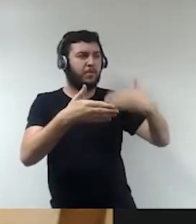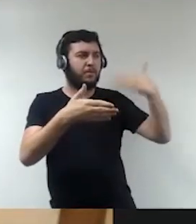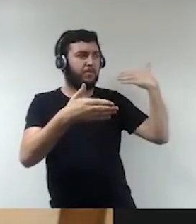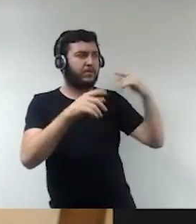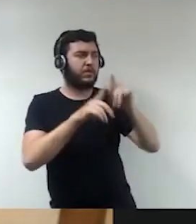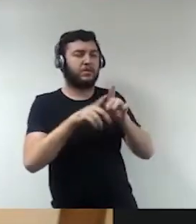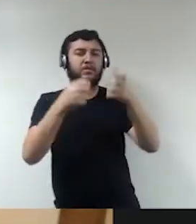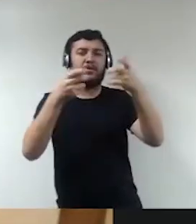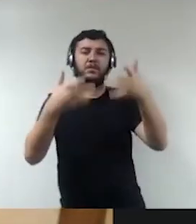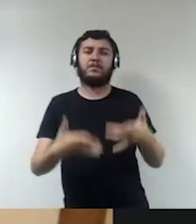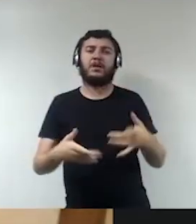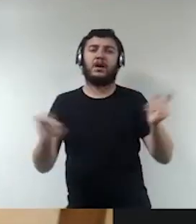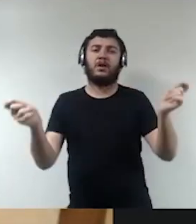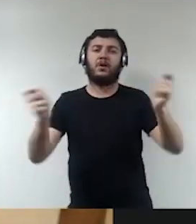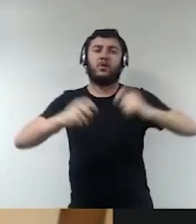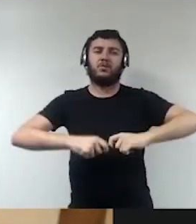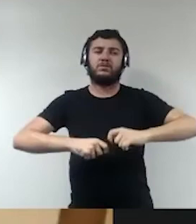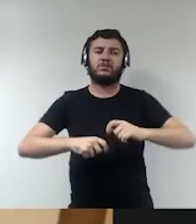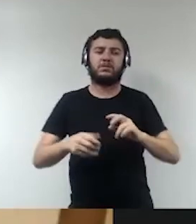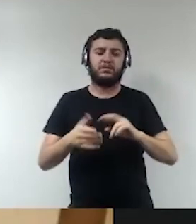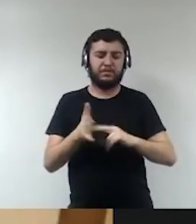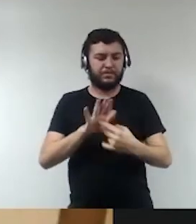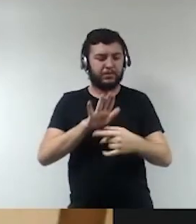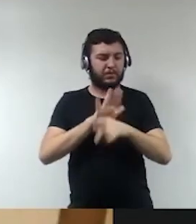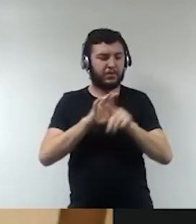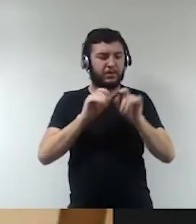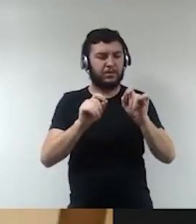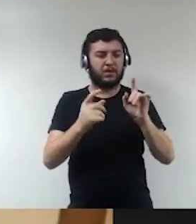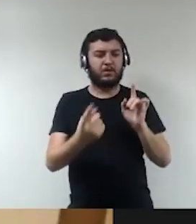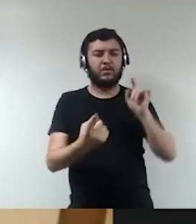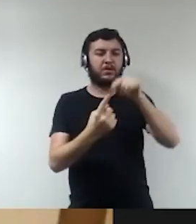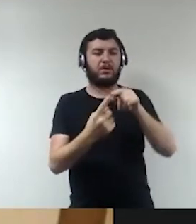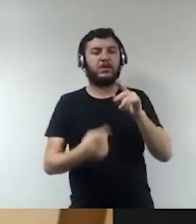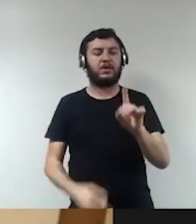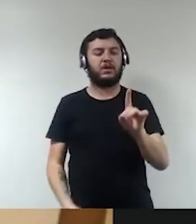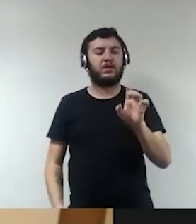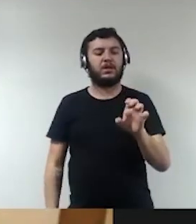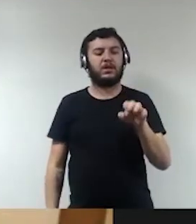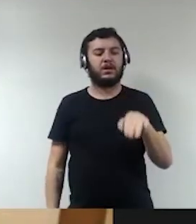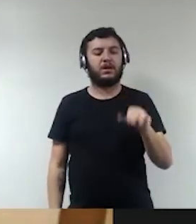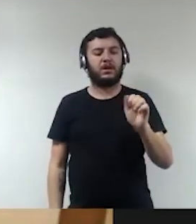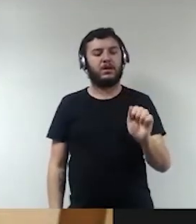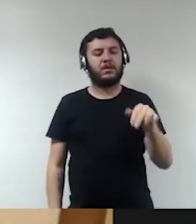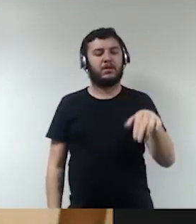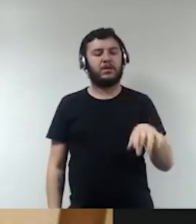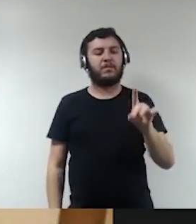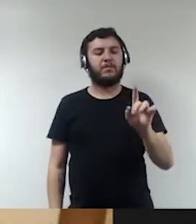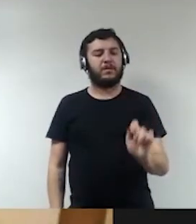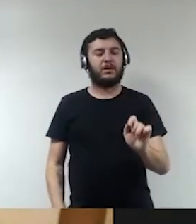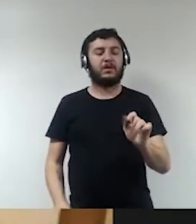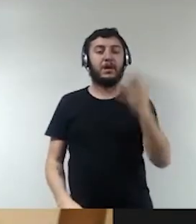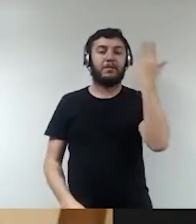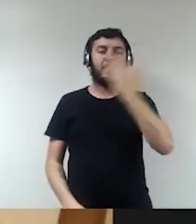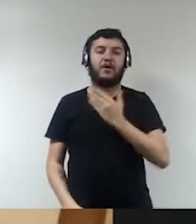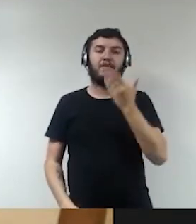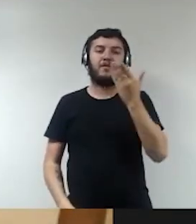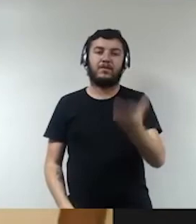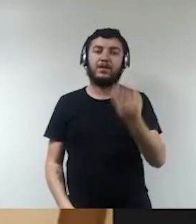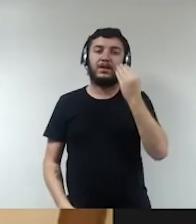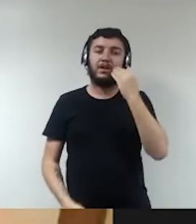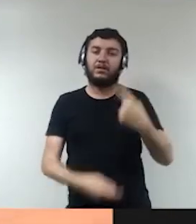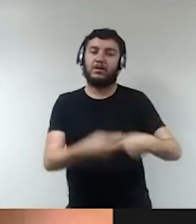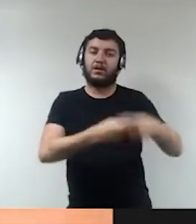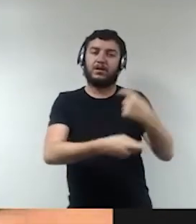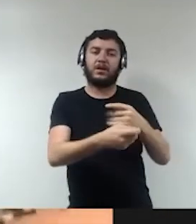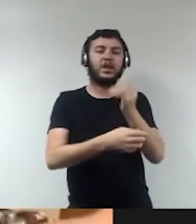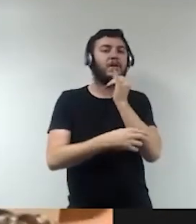de ser uma condição para demandar a prova de que você tentou negociar. Como você já procura o judiciário para renegociar uma